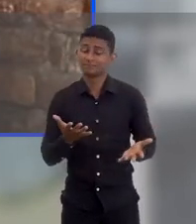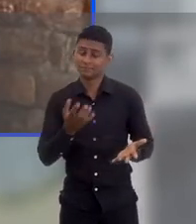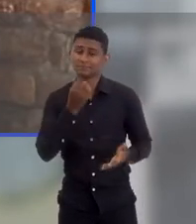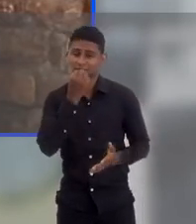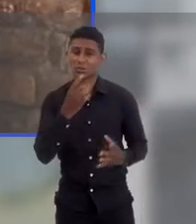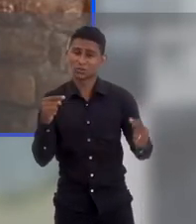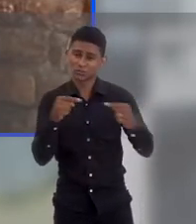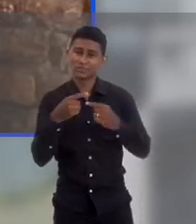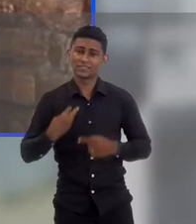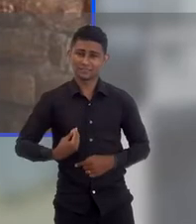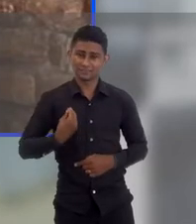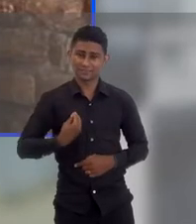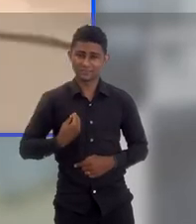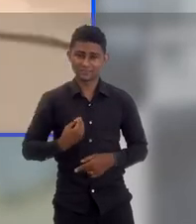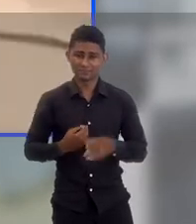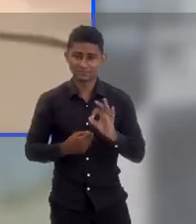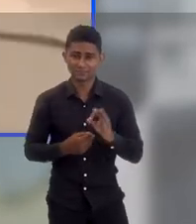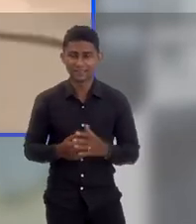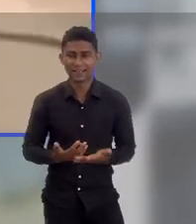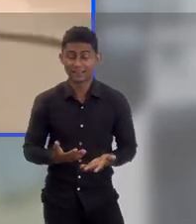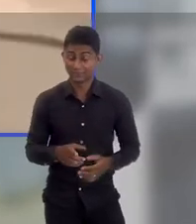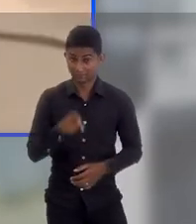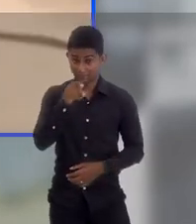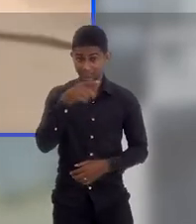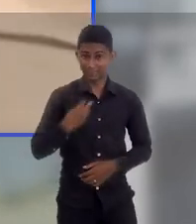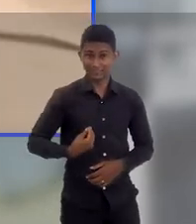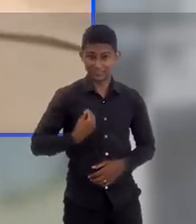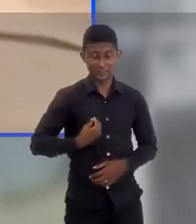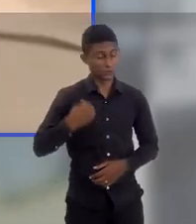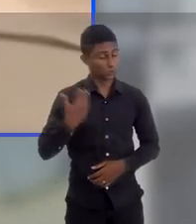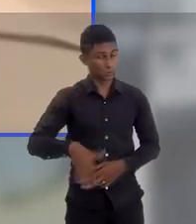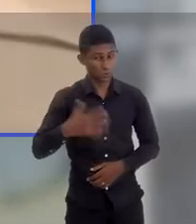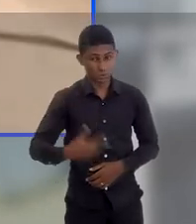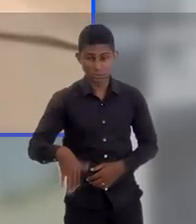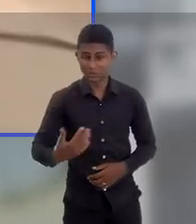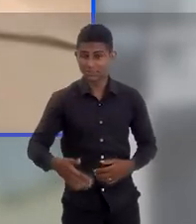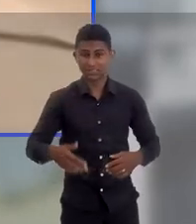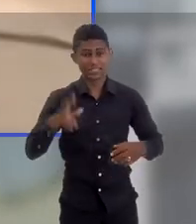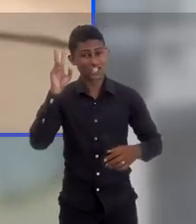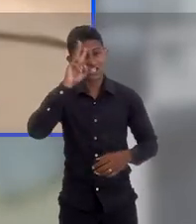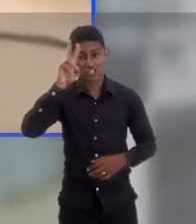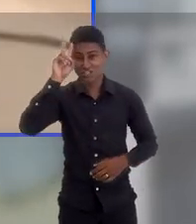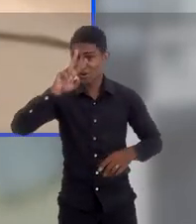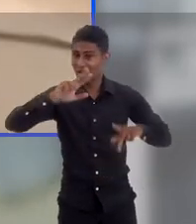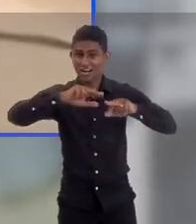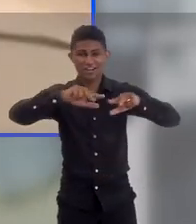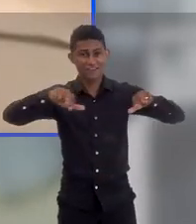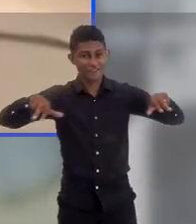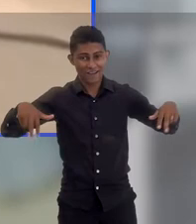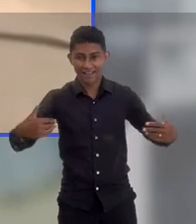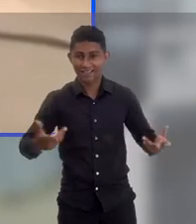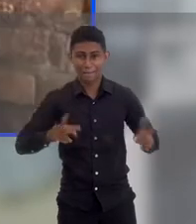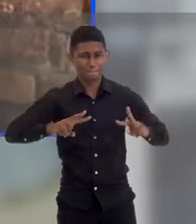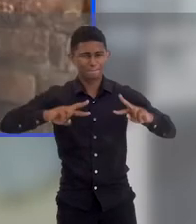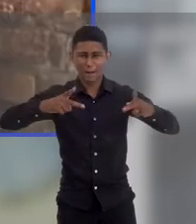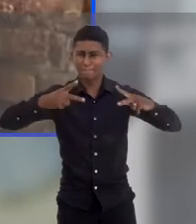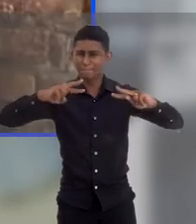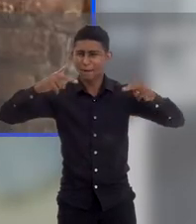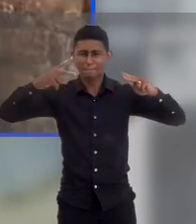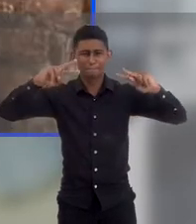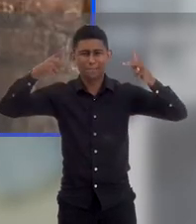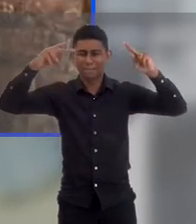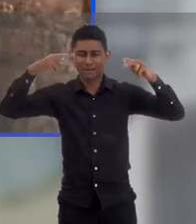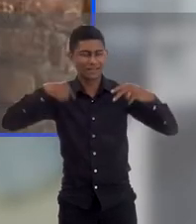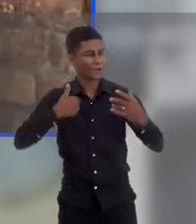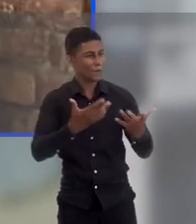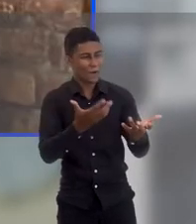grande aventura, né, Cláudio? É, Vamos. sem dúvida. E a sua, então, multiplica por dois, né? Tomara que por quatro, por